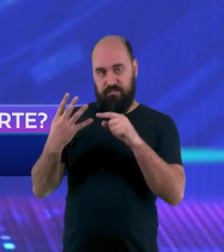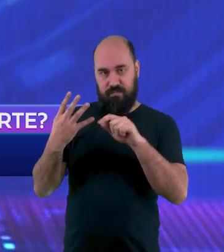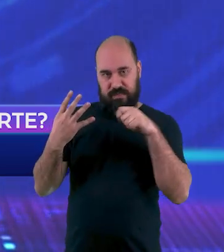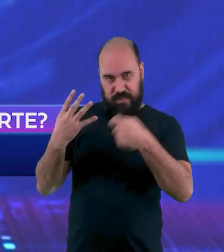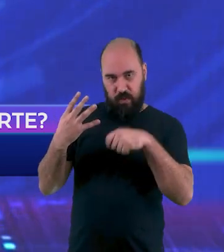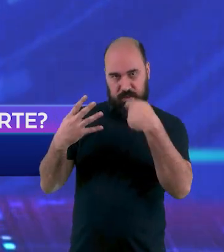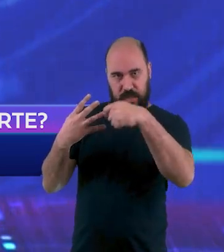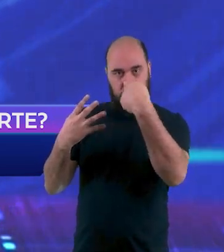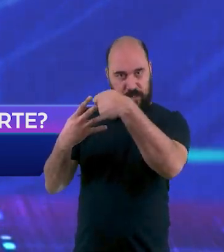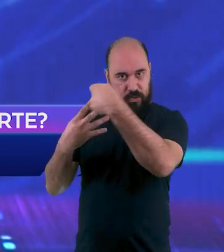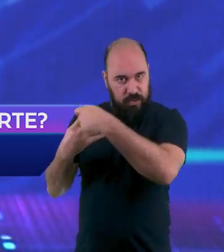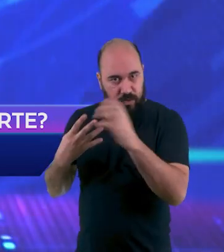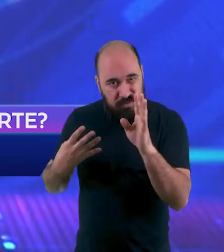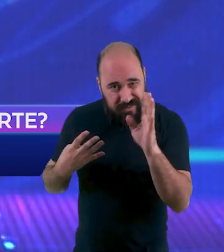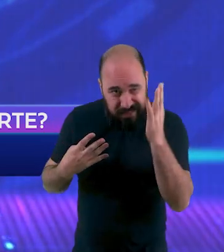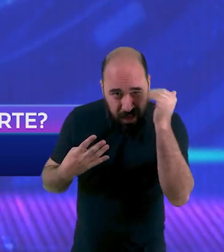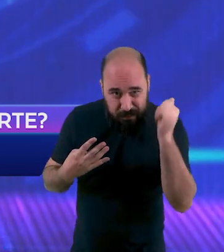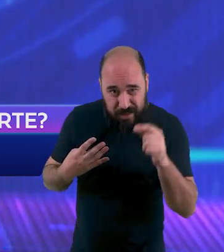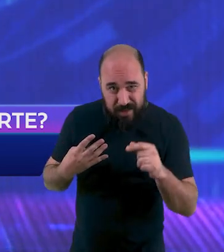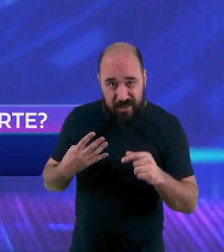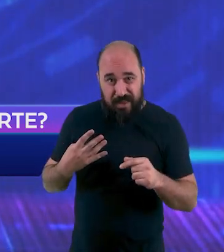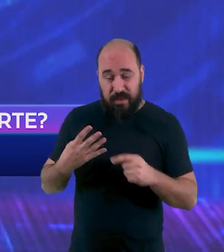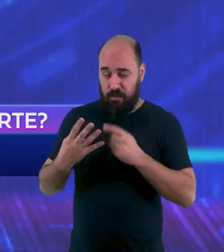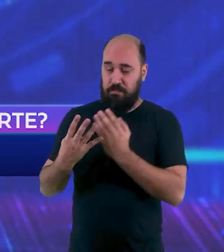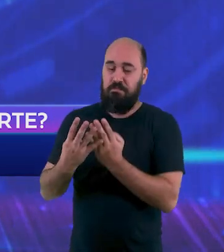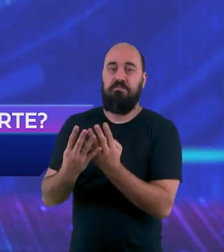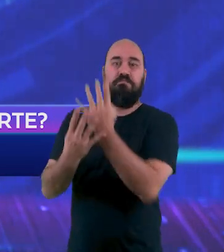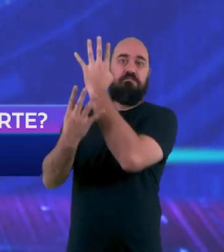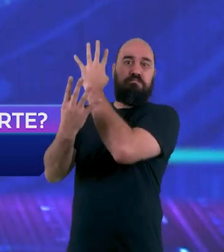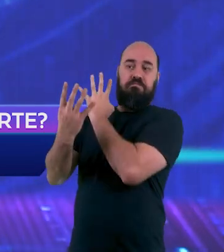Você sabe o nome dos seus 8 bisavós?